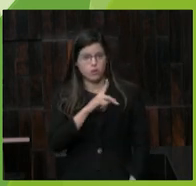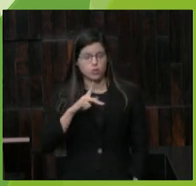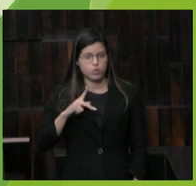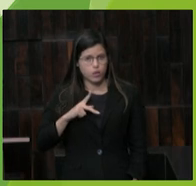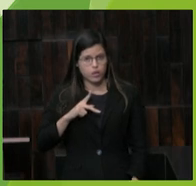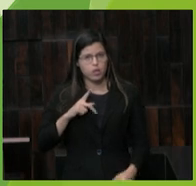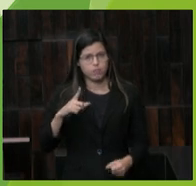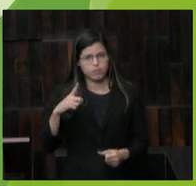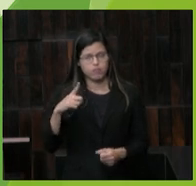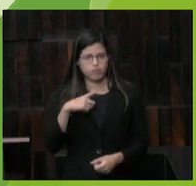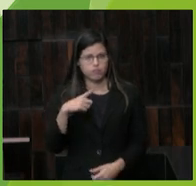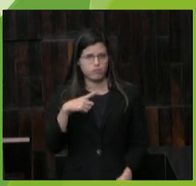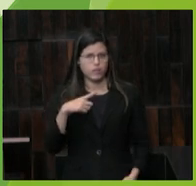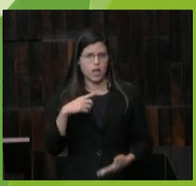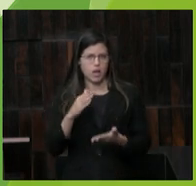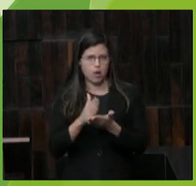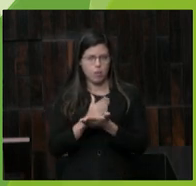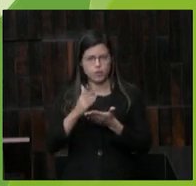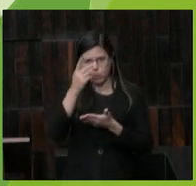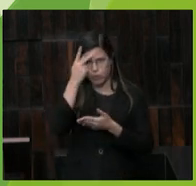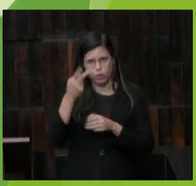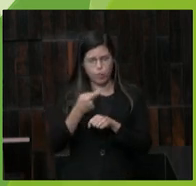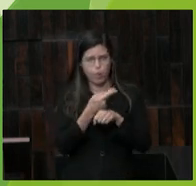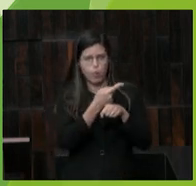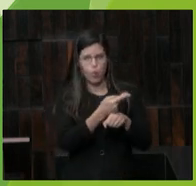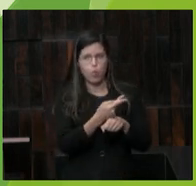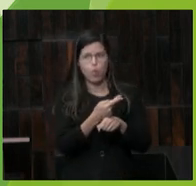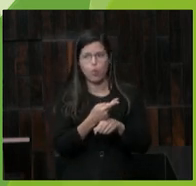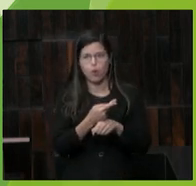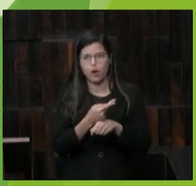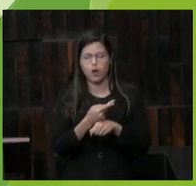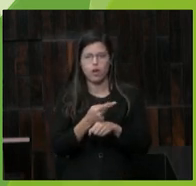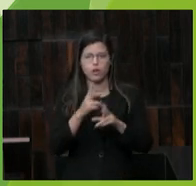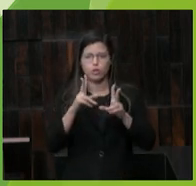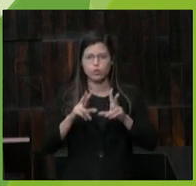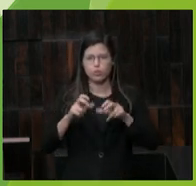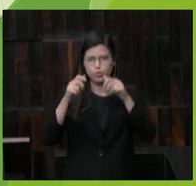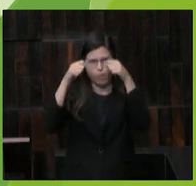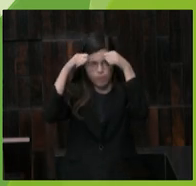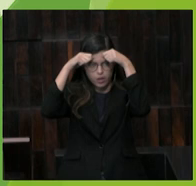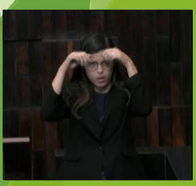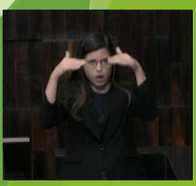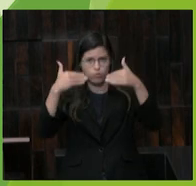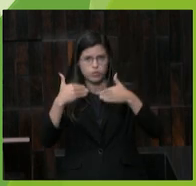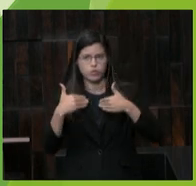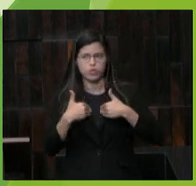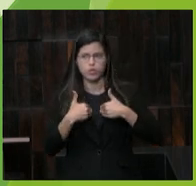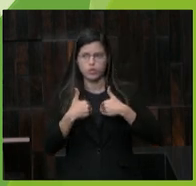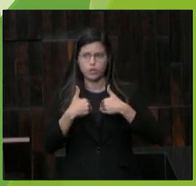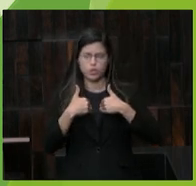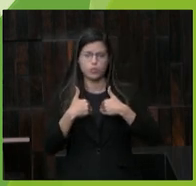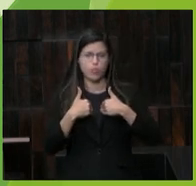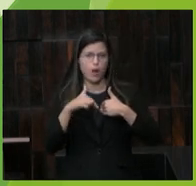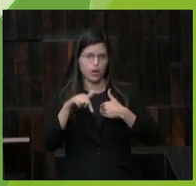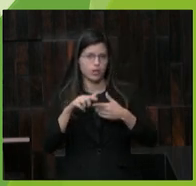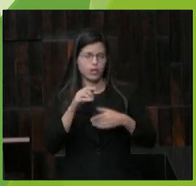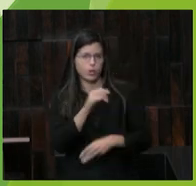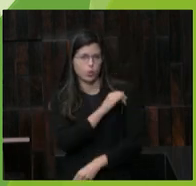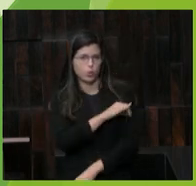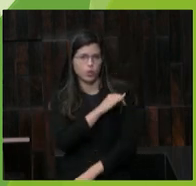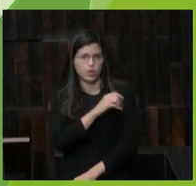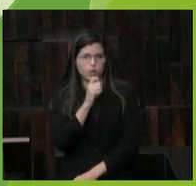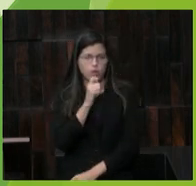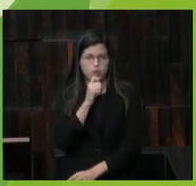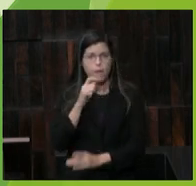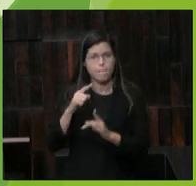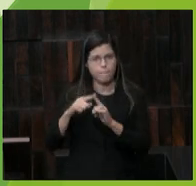casos, e uma polêmica que existe em relação ao autismo, a gente ainda não enfrentou aqui no Rio de Janeiro, mas eu sei que no Tribunal de Justiça